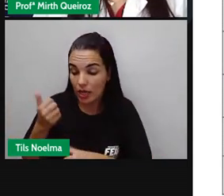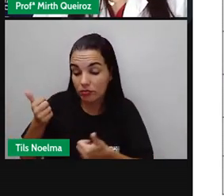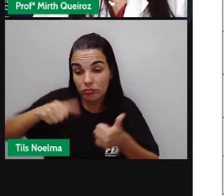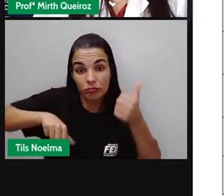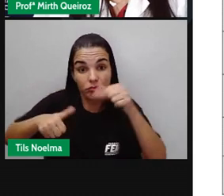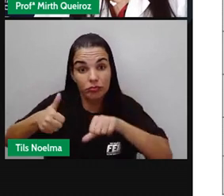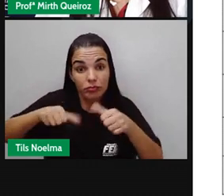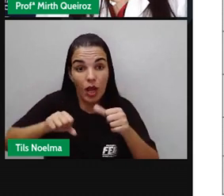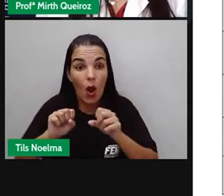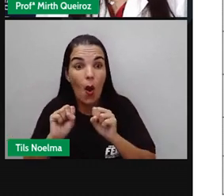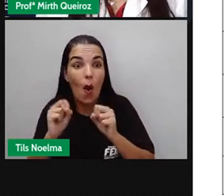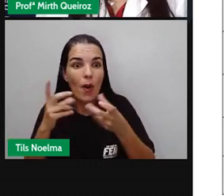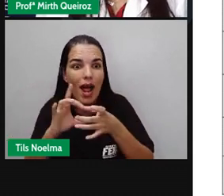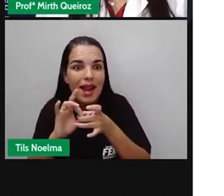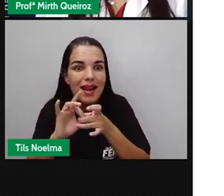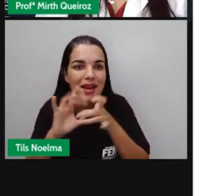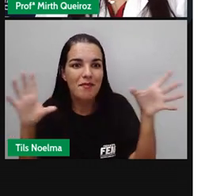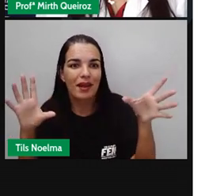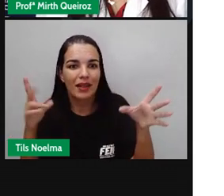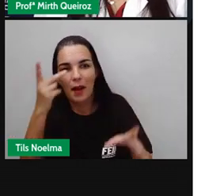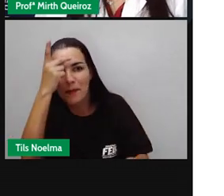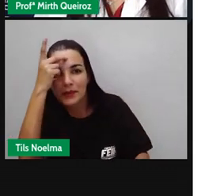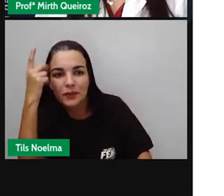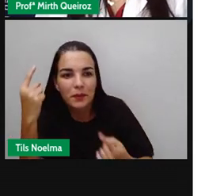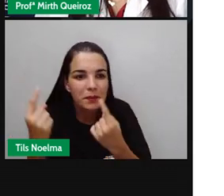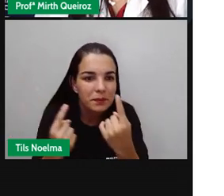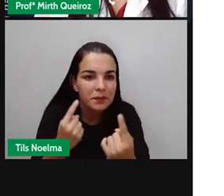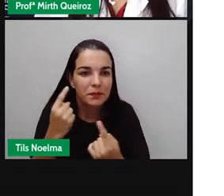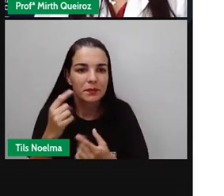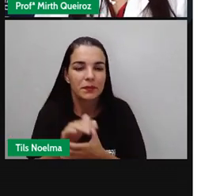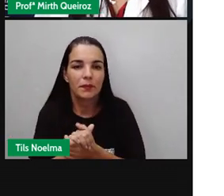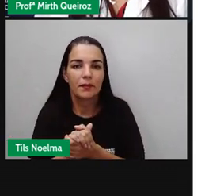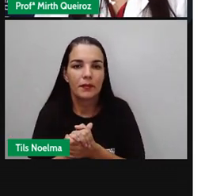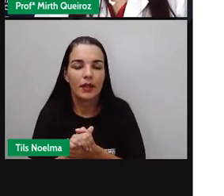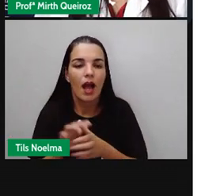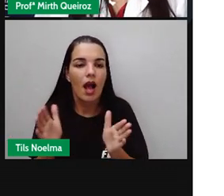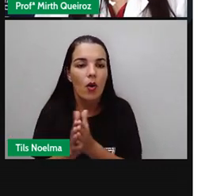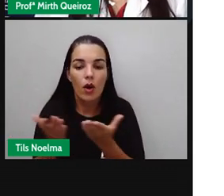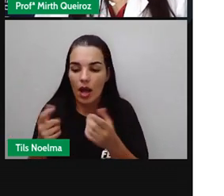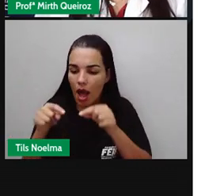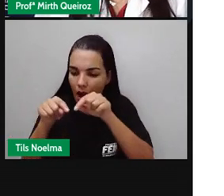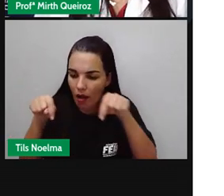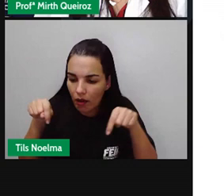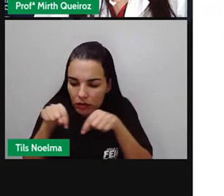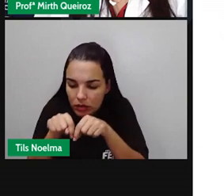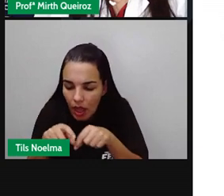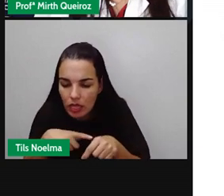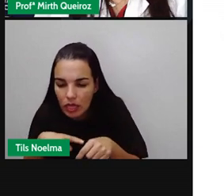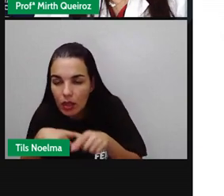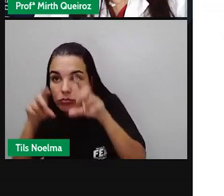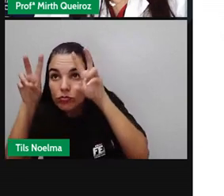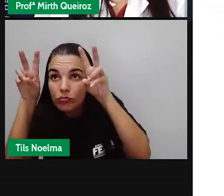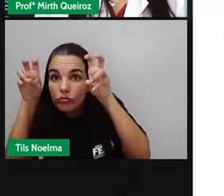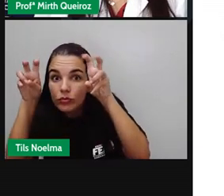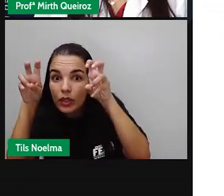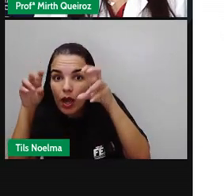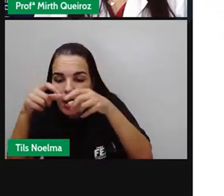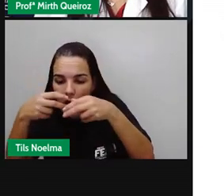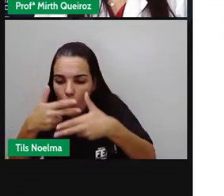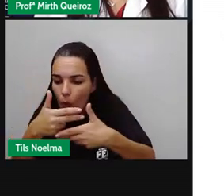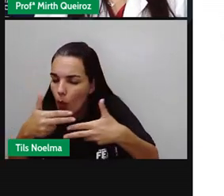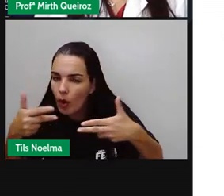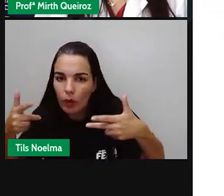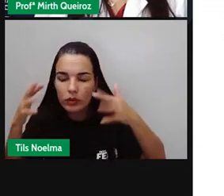cientista ou libertar alguém. Na caixa, o objeto mágico, um tapete voador,